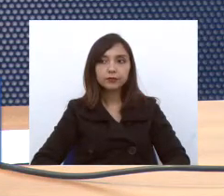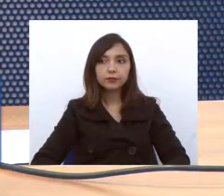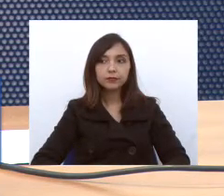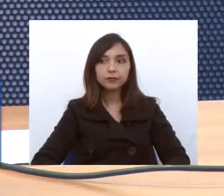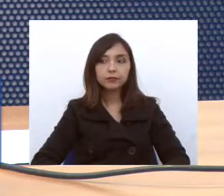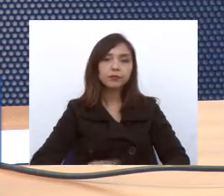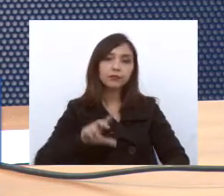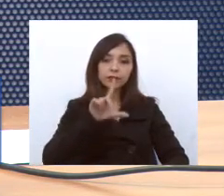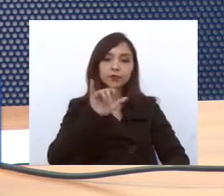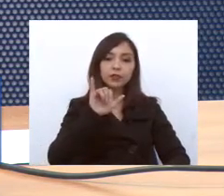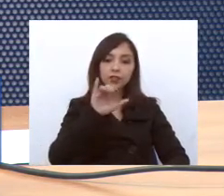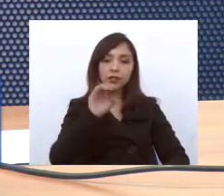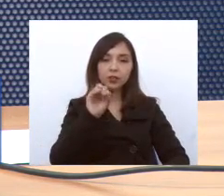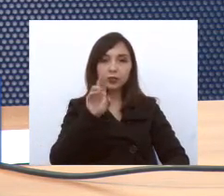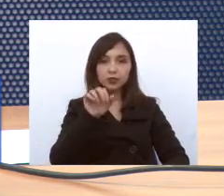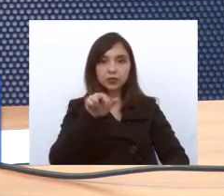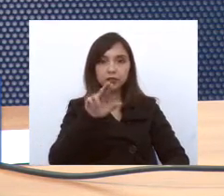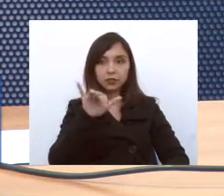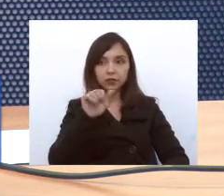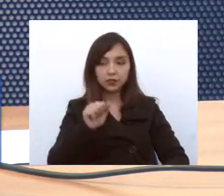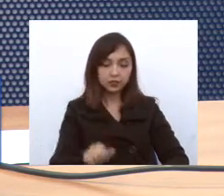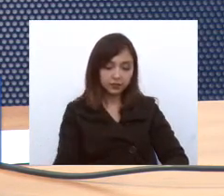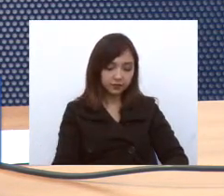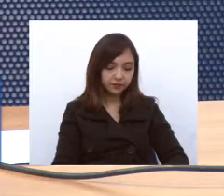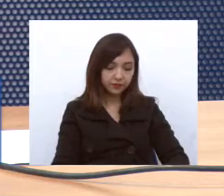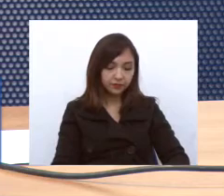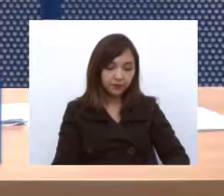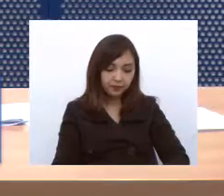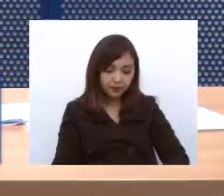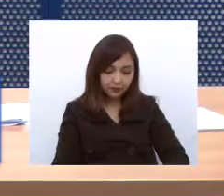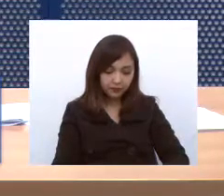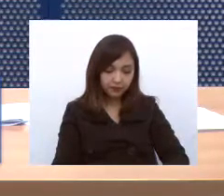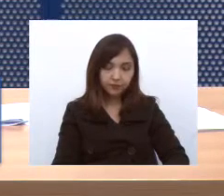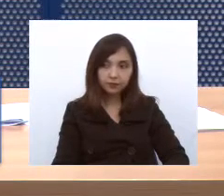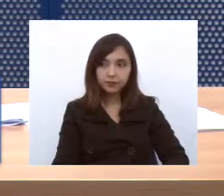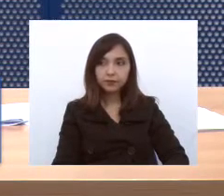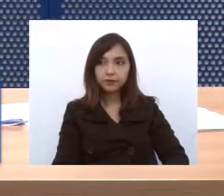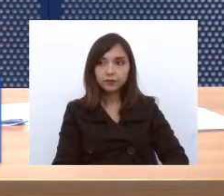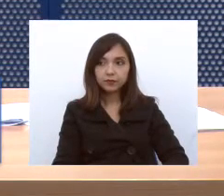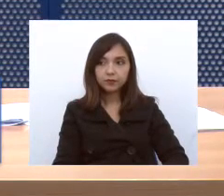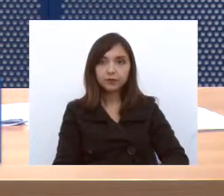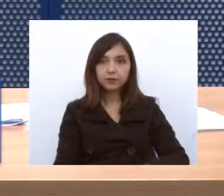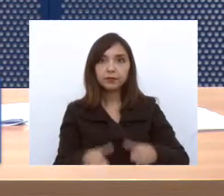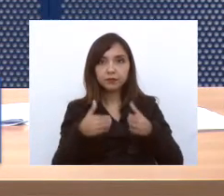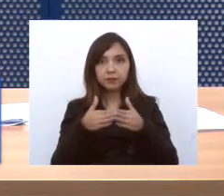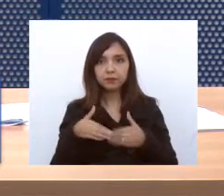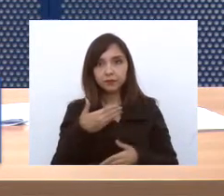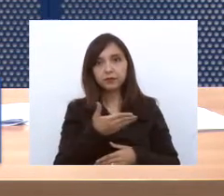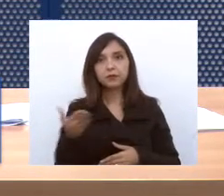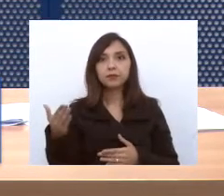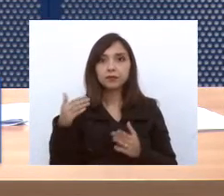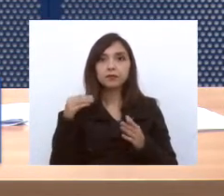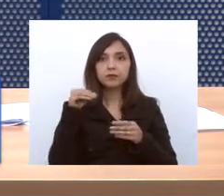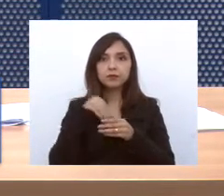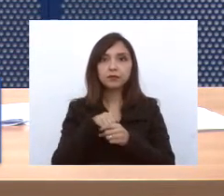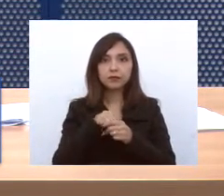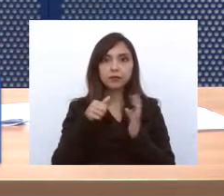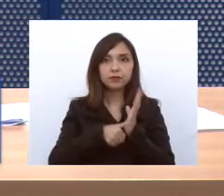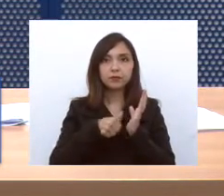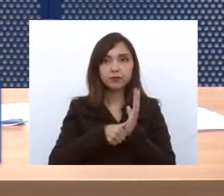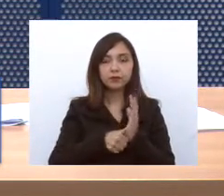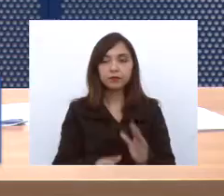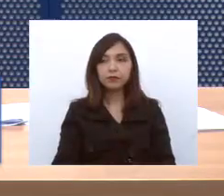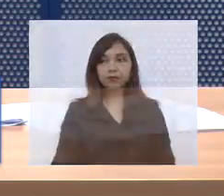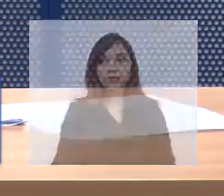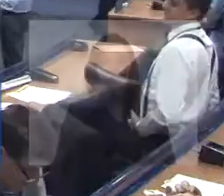Retificando, Lei Orgânica Municipal. Em discussão, encerrada a discussão, em votação. Solicito aos senhores vereadores que utilizem os terminais para o voto